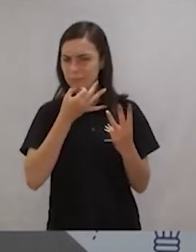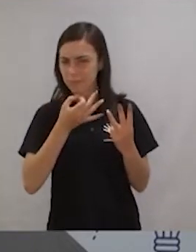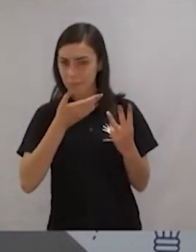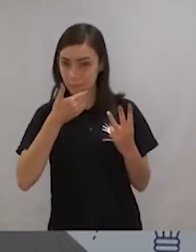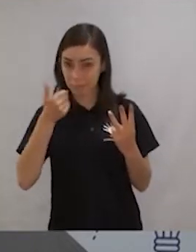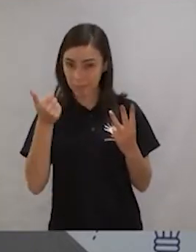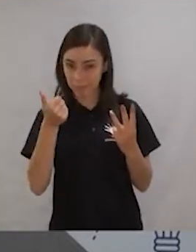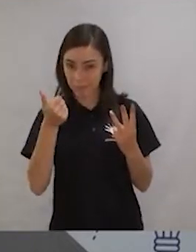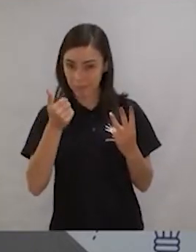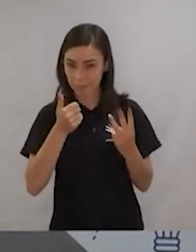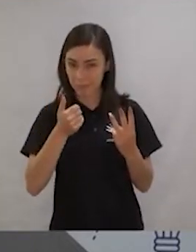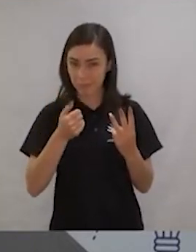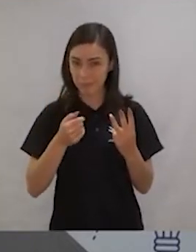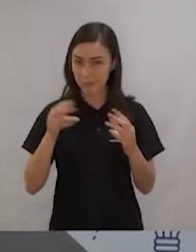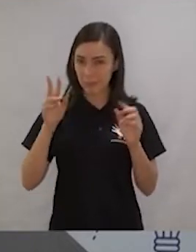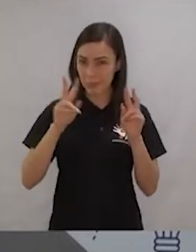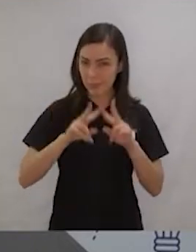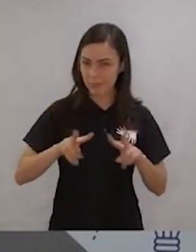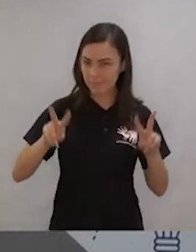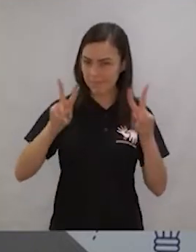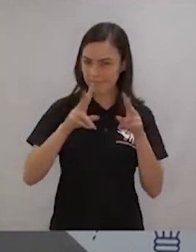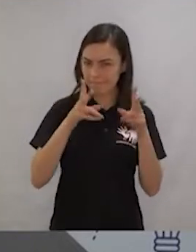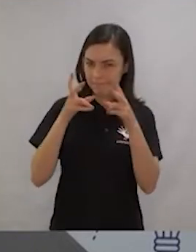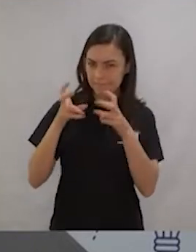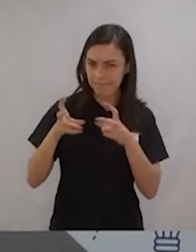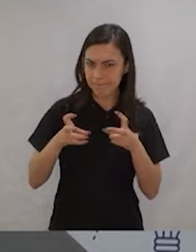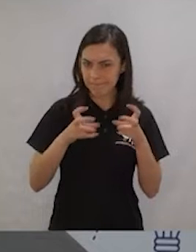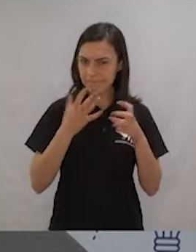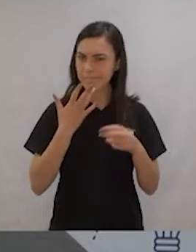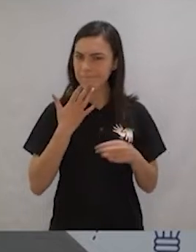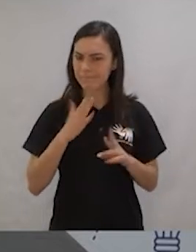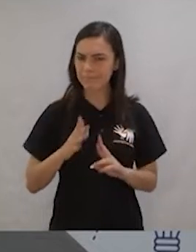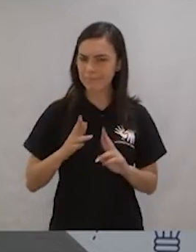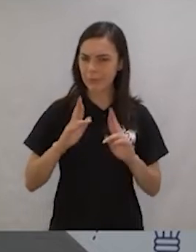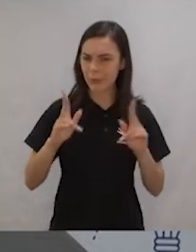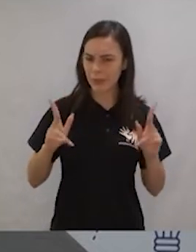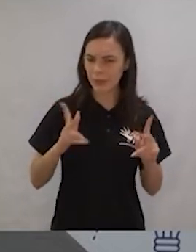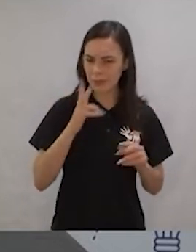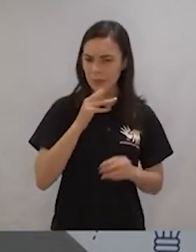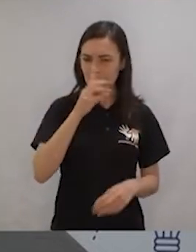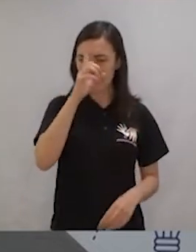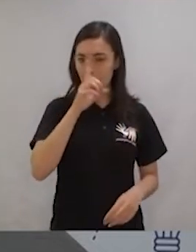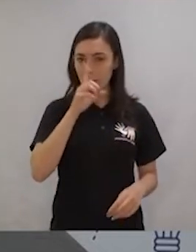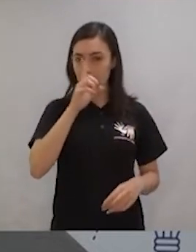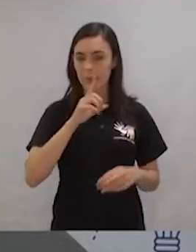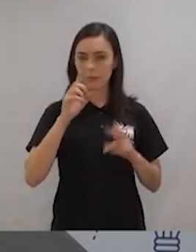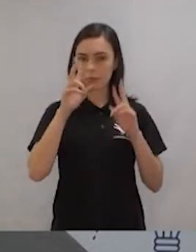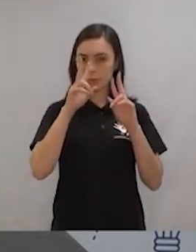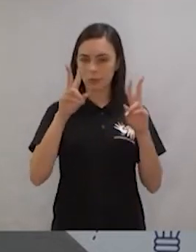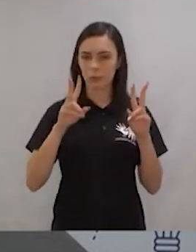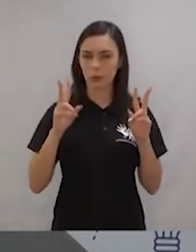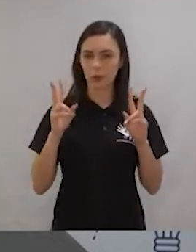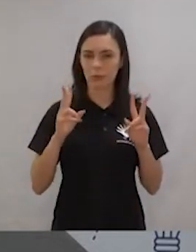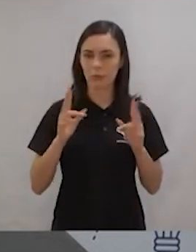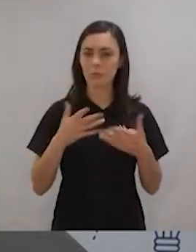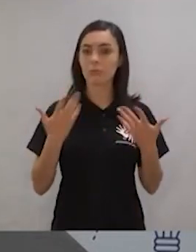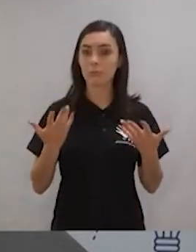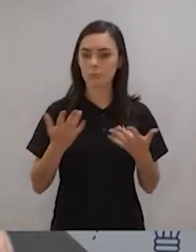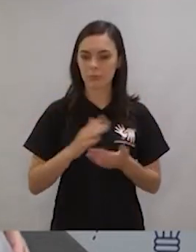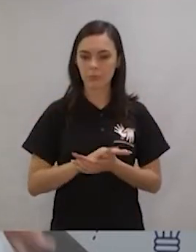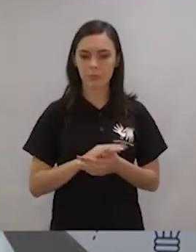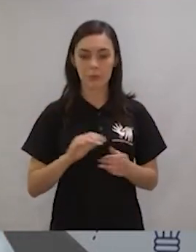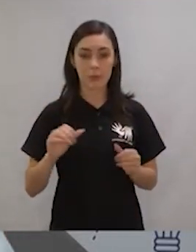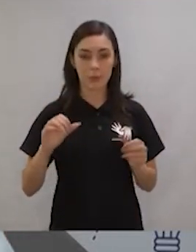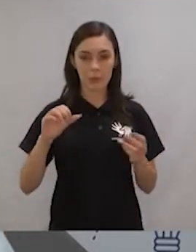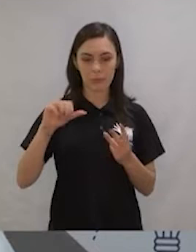acham? Fica melhor? Para a gente conseguir observar as cores, para não ficar tão amarelo junto? Vamos